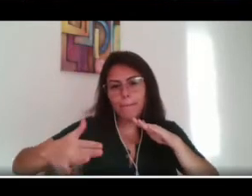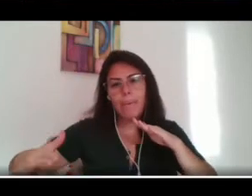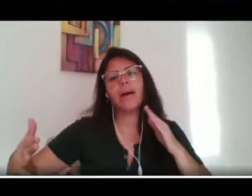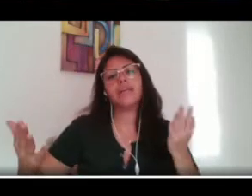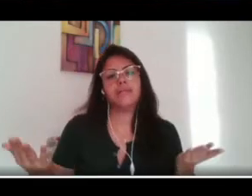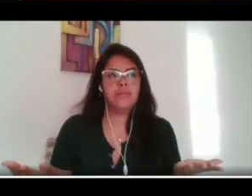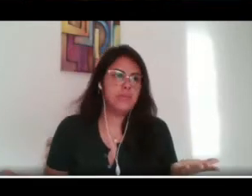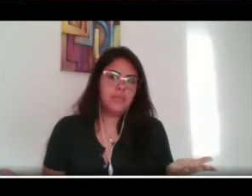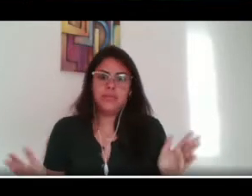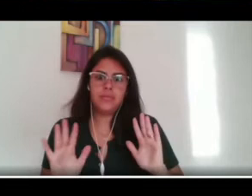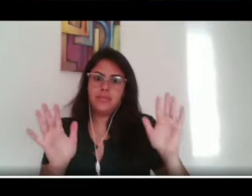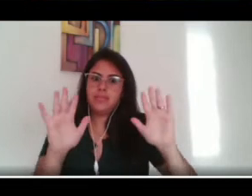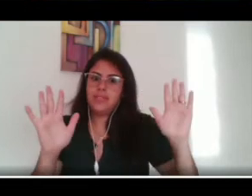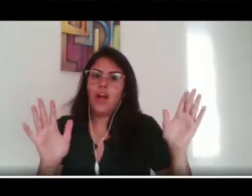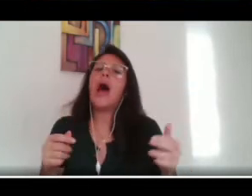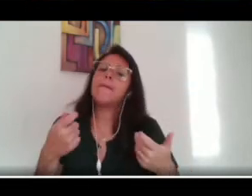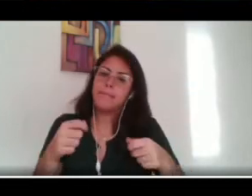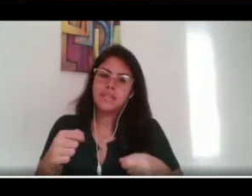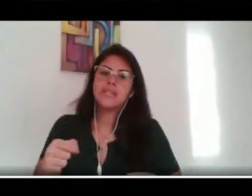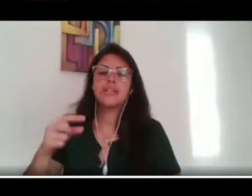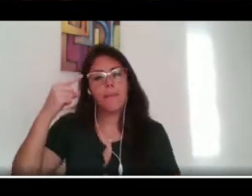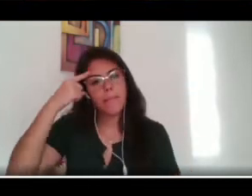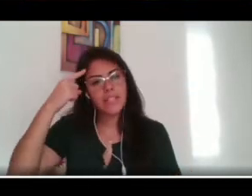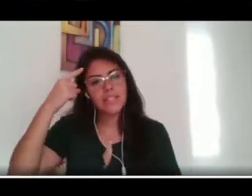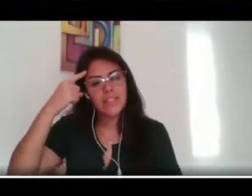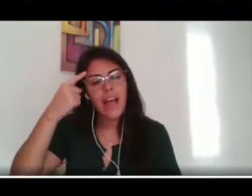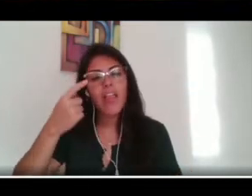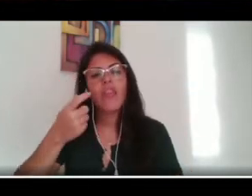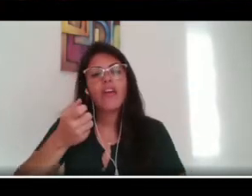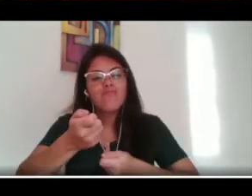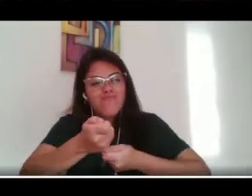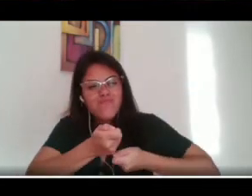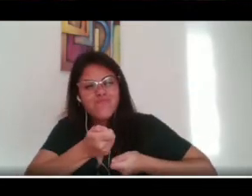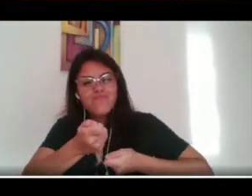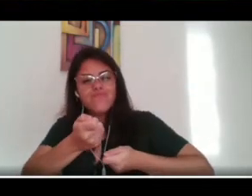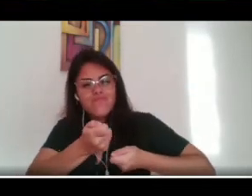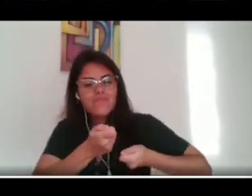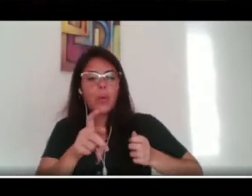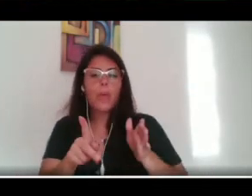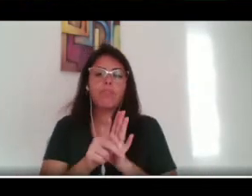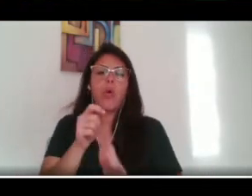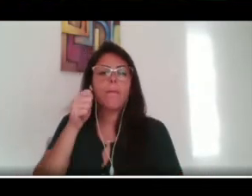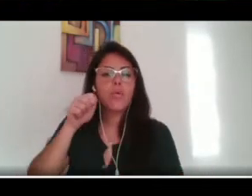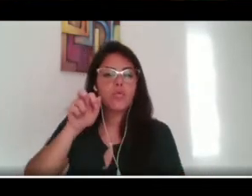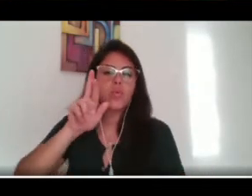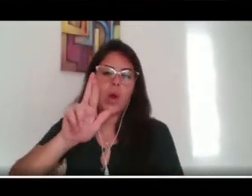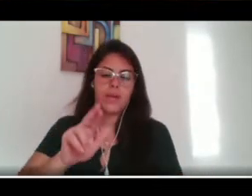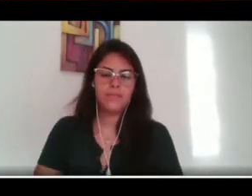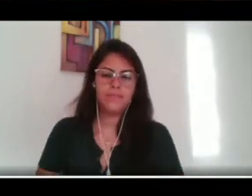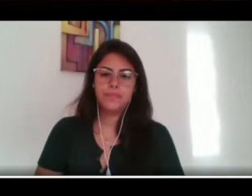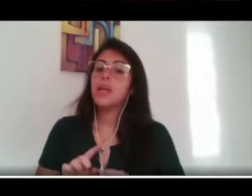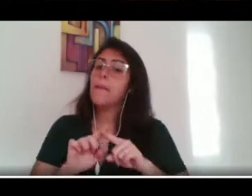tá? Mas para esse movimento de projétil que a gente está estudando aqui, o tempo é o mesmo.